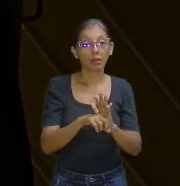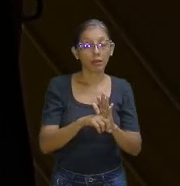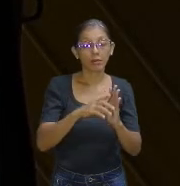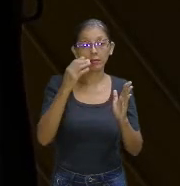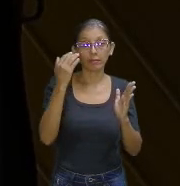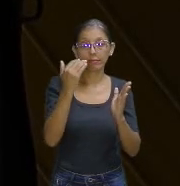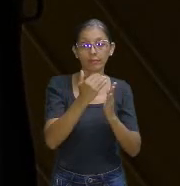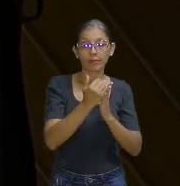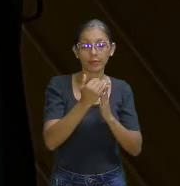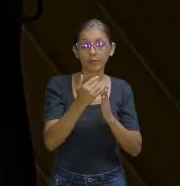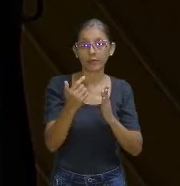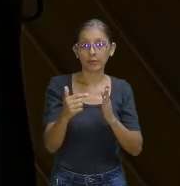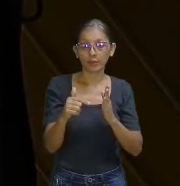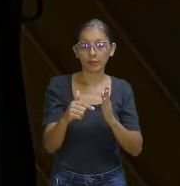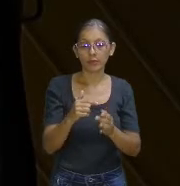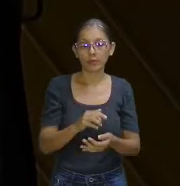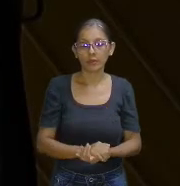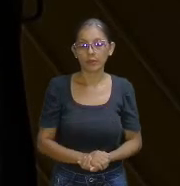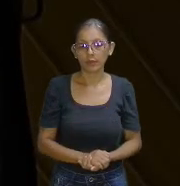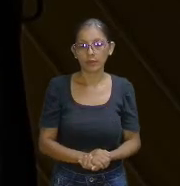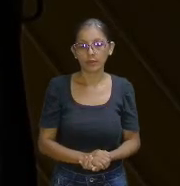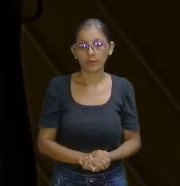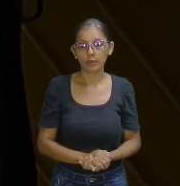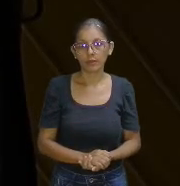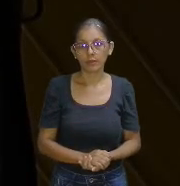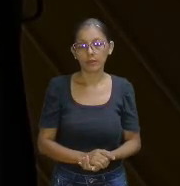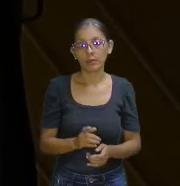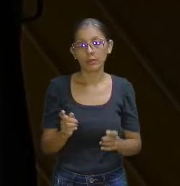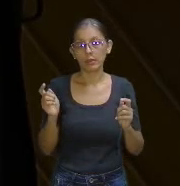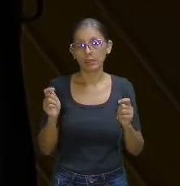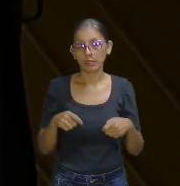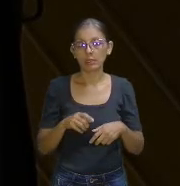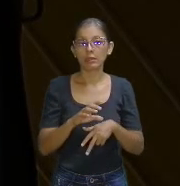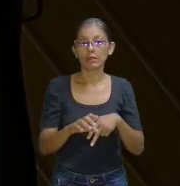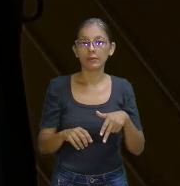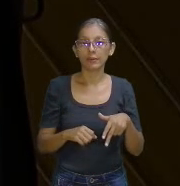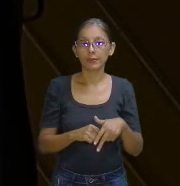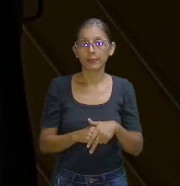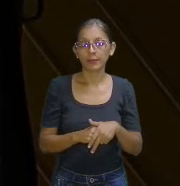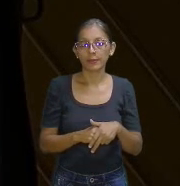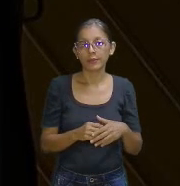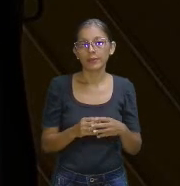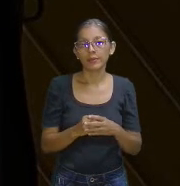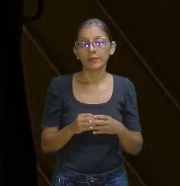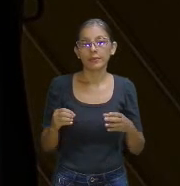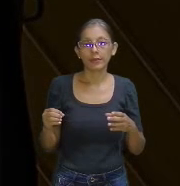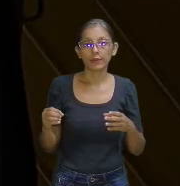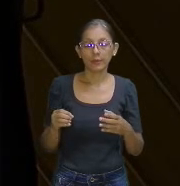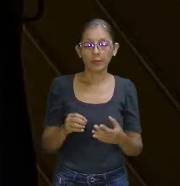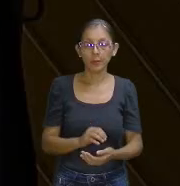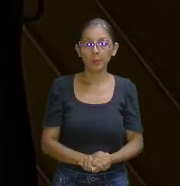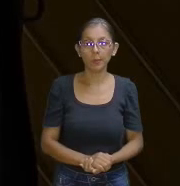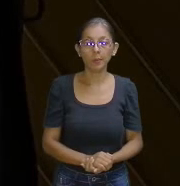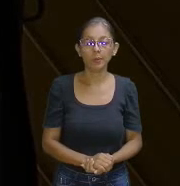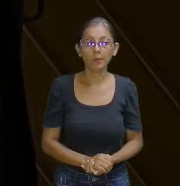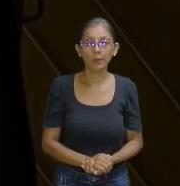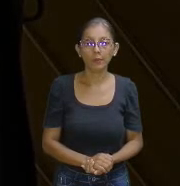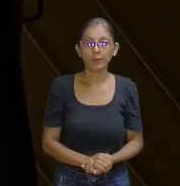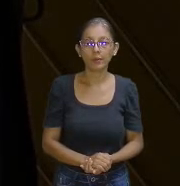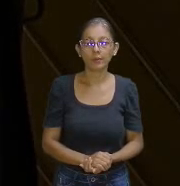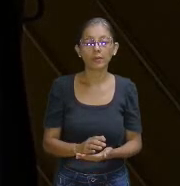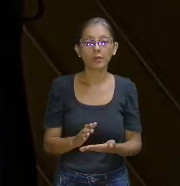alegam, confirmaria o vício na formação da chapa e a ocorrência de fraude à cota de gênero. Os recorrentes apontam, como prova do